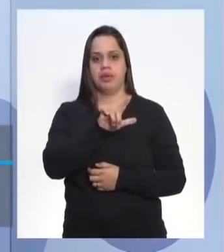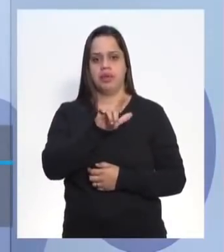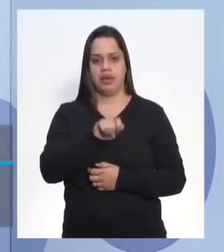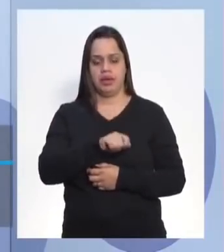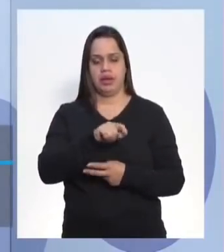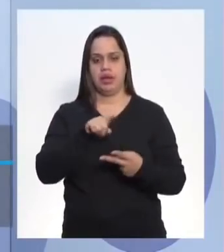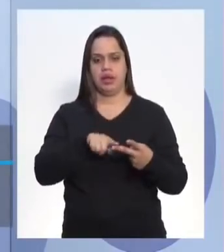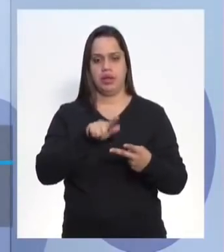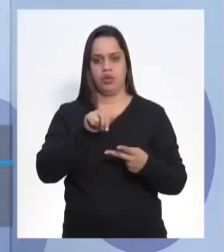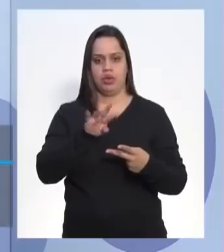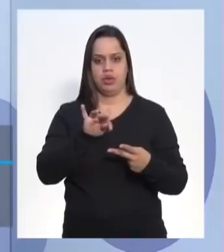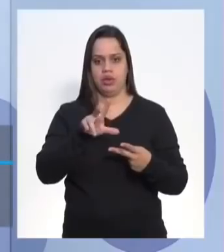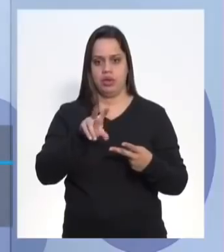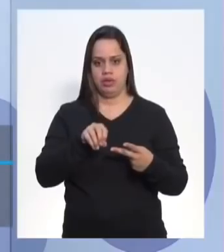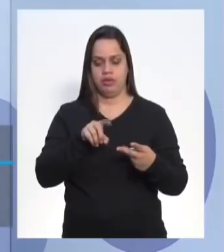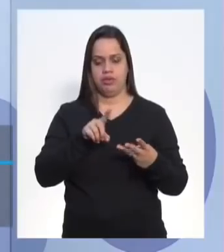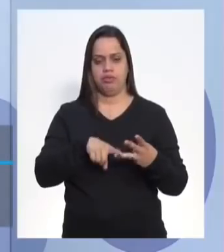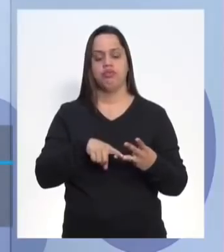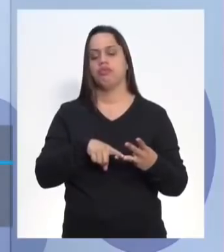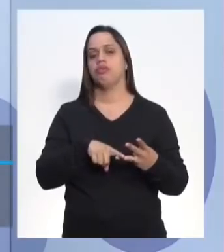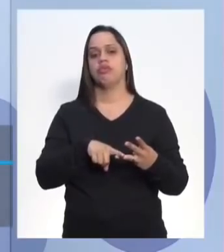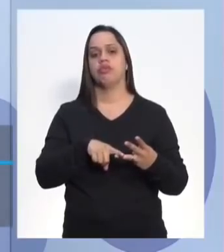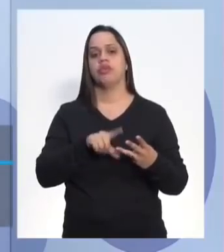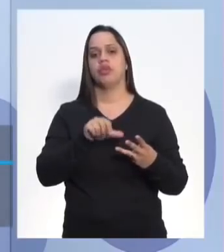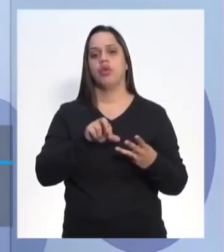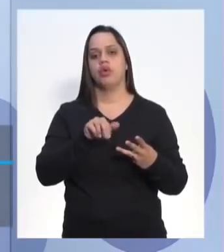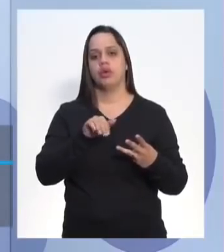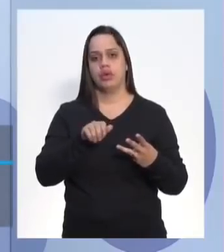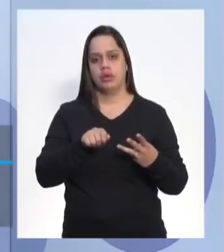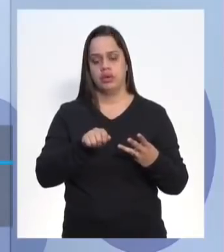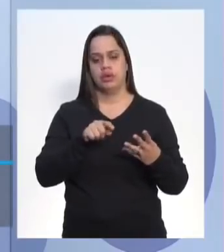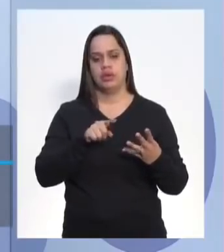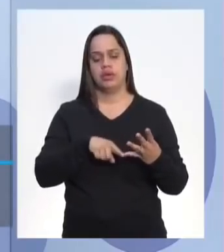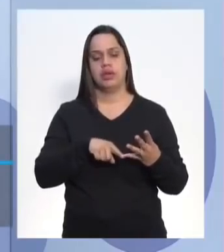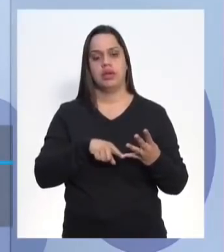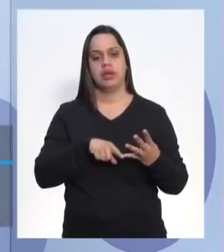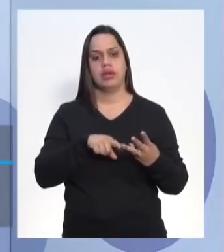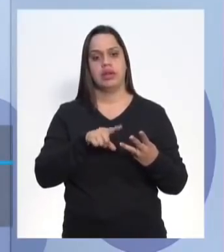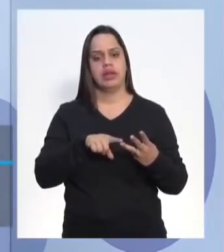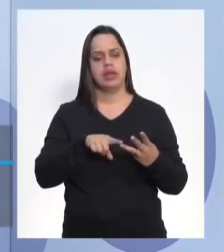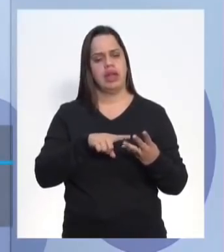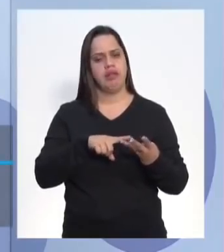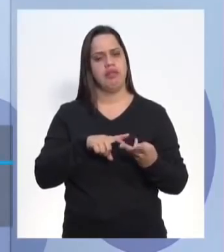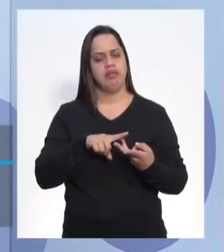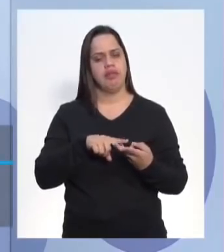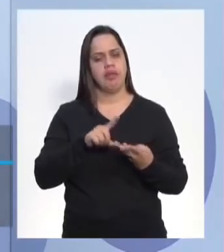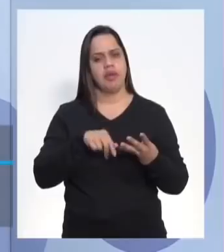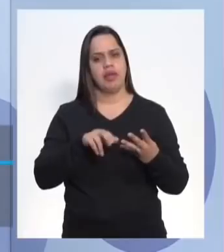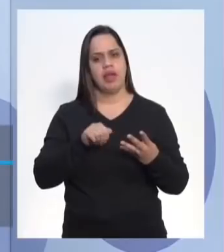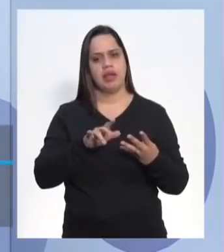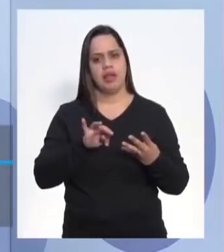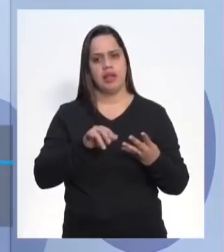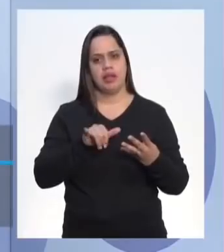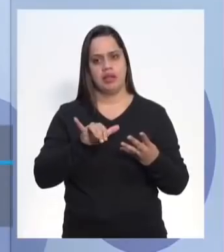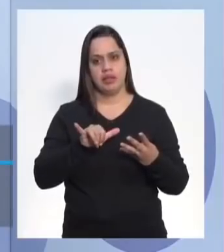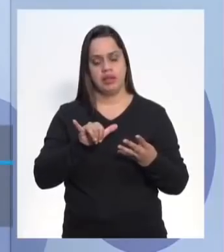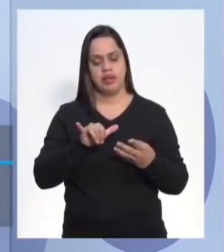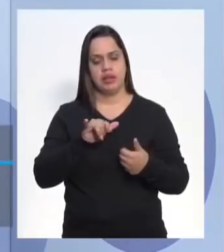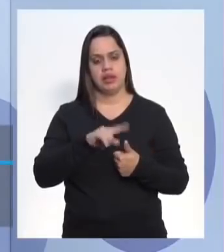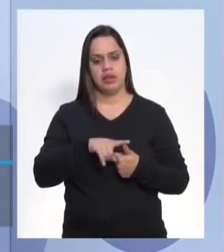o Gustavo, a Lorena, e tiveram mais alunos aqui, a Nathalie,